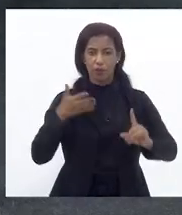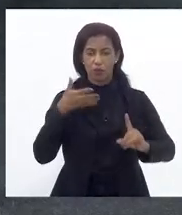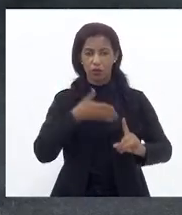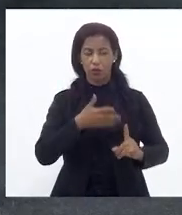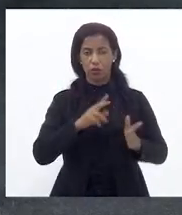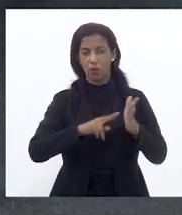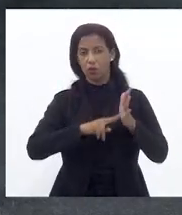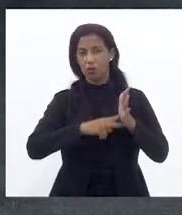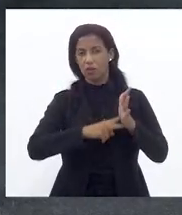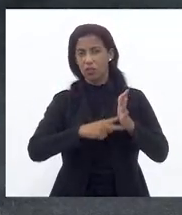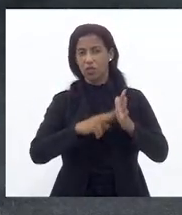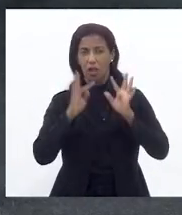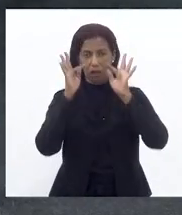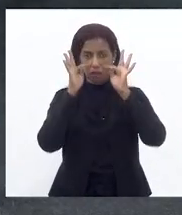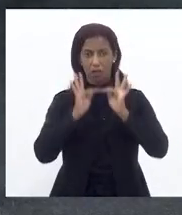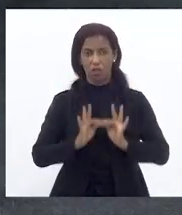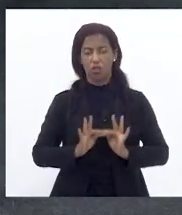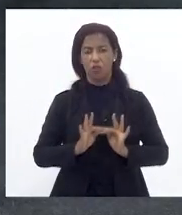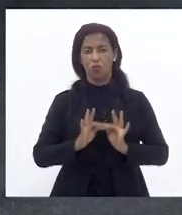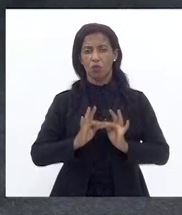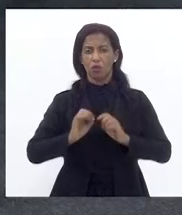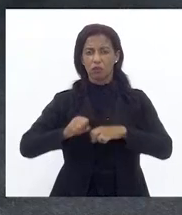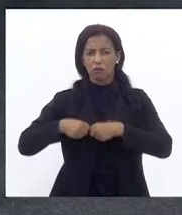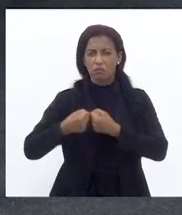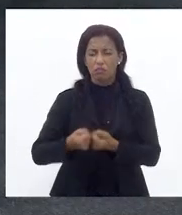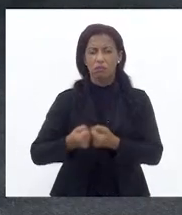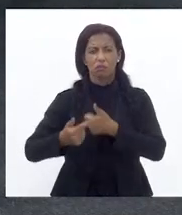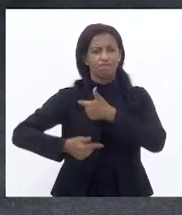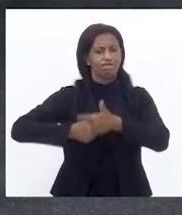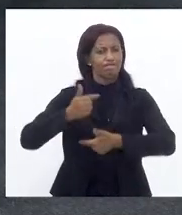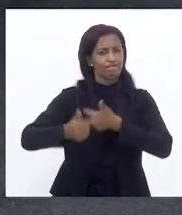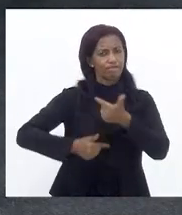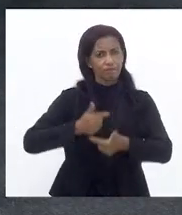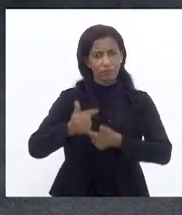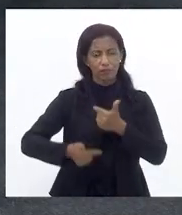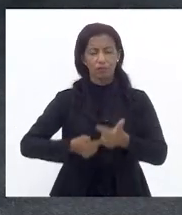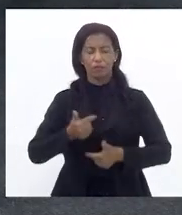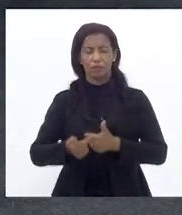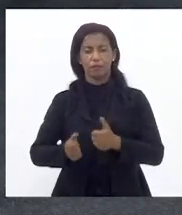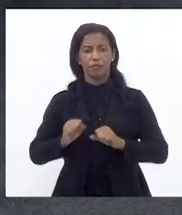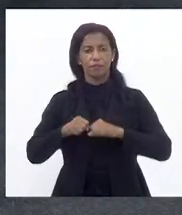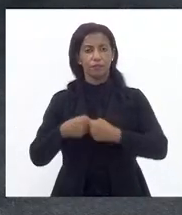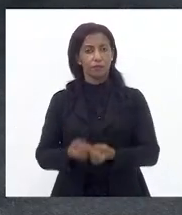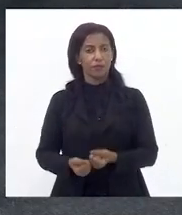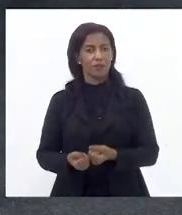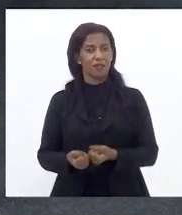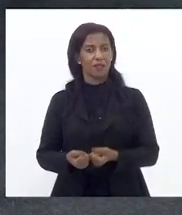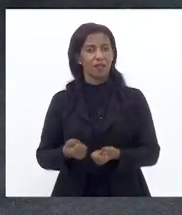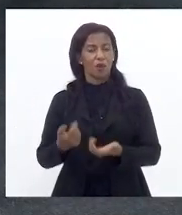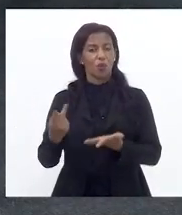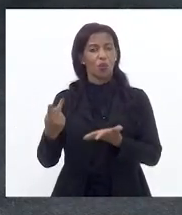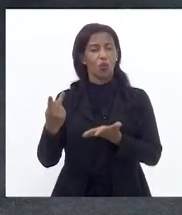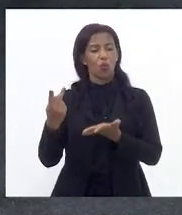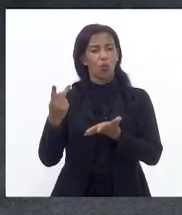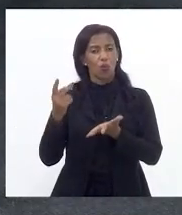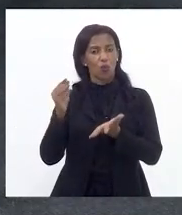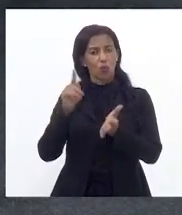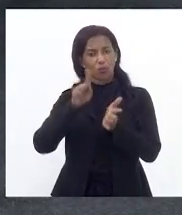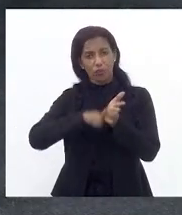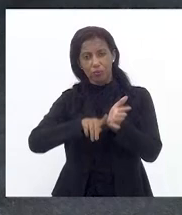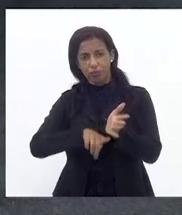o nosso sindicato testemunha do seu empenho destravar as nossas promoções de funcionalismo defasados desde fevereiro de